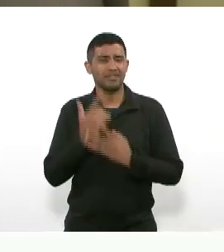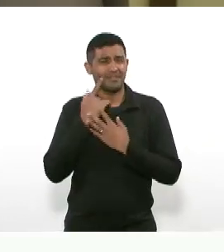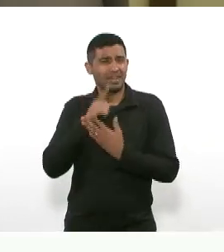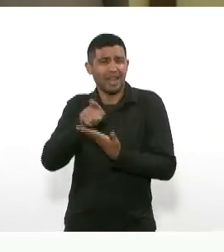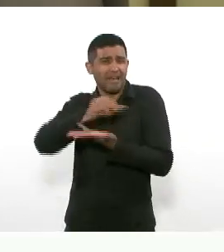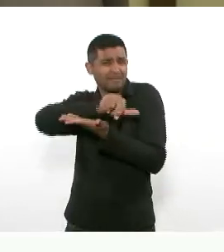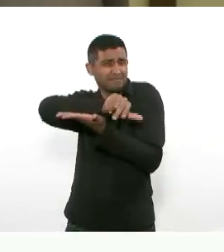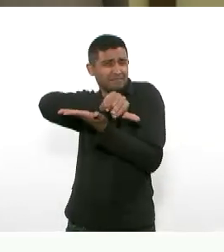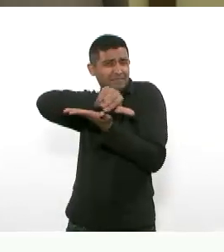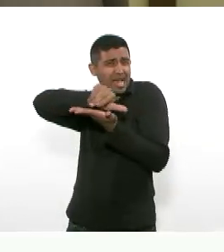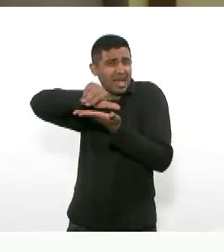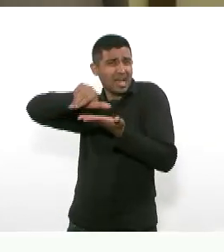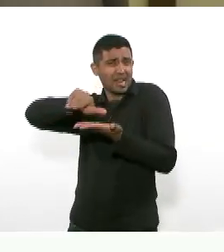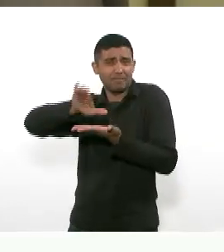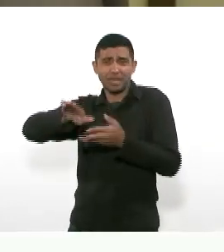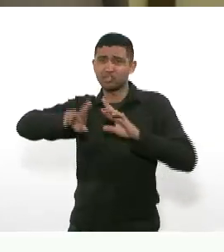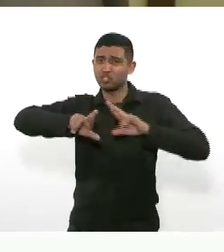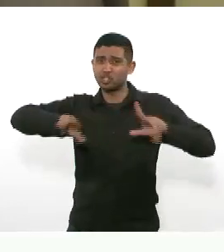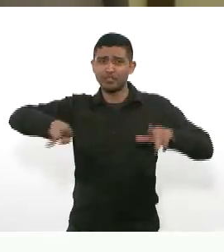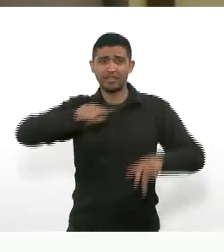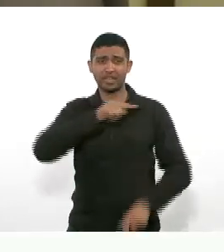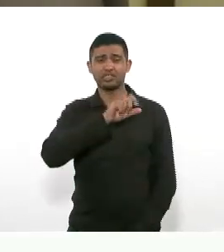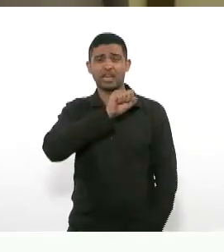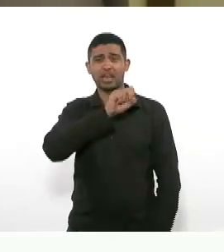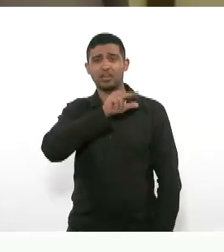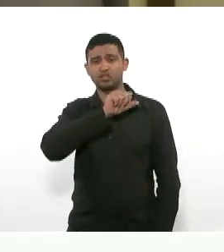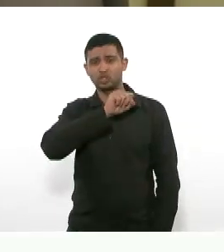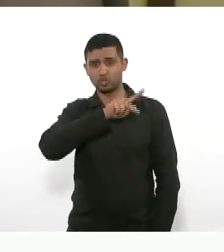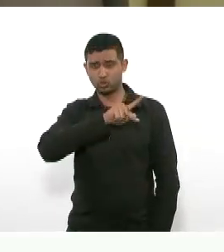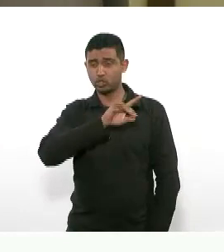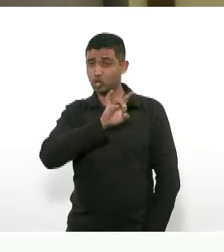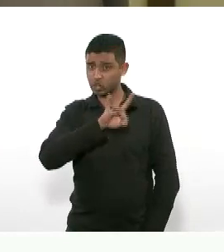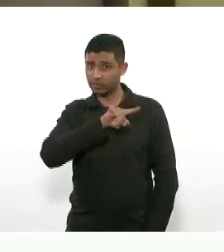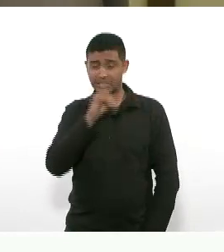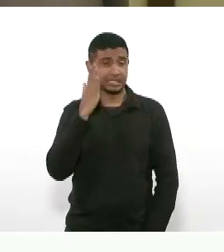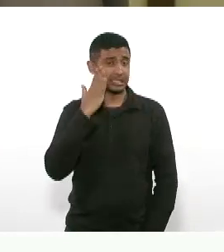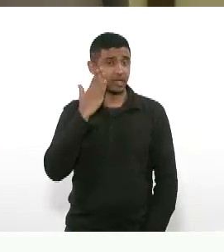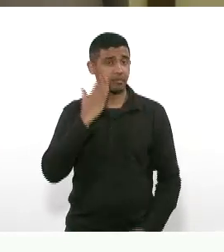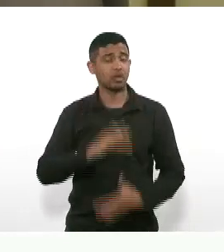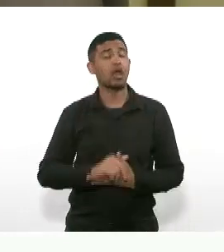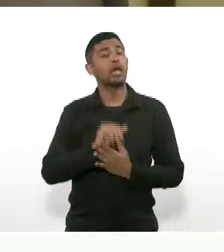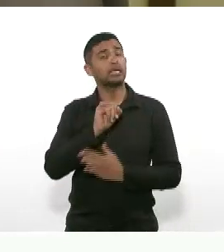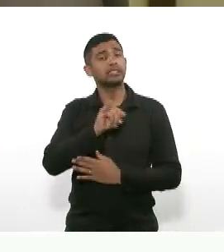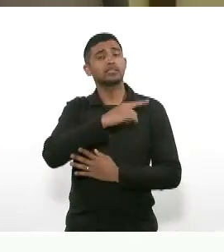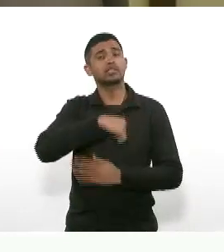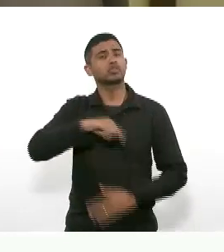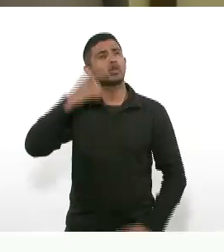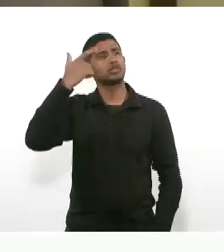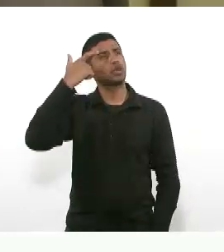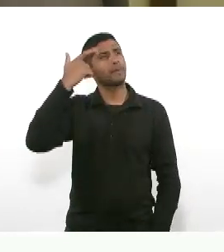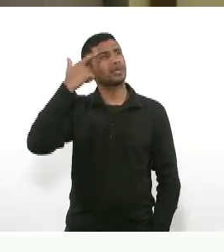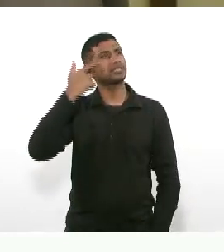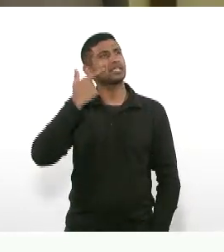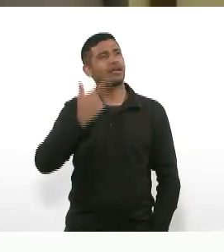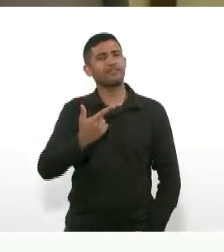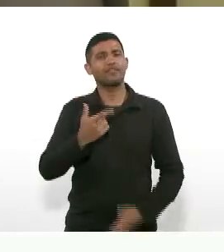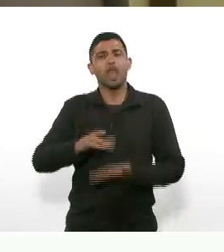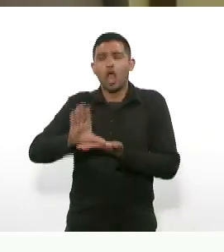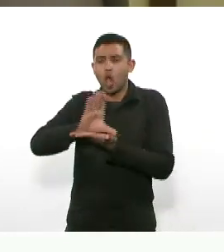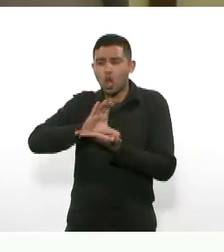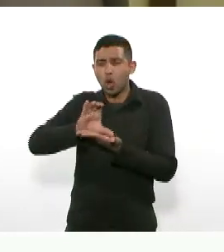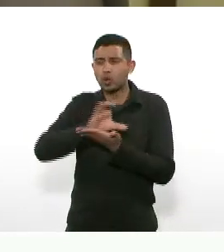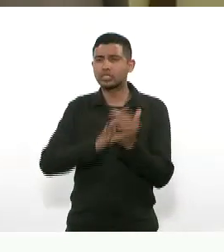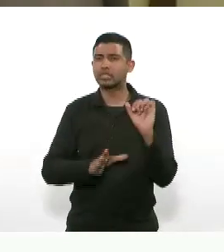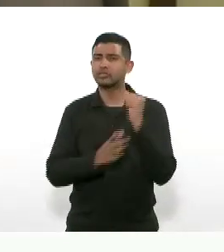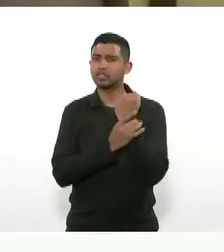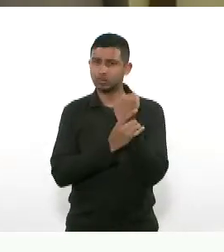diverso até do que o que nós temos no SUSP. Só para se ter uma ideia, se pensarmos até no Conselho de Segurança do FISED,